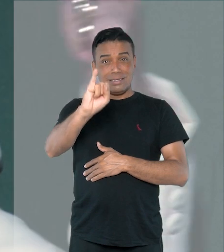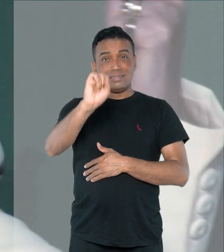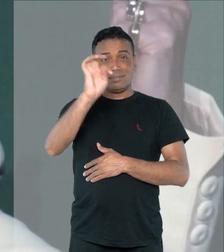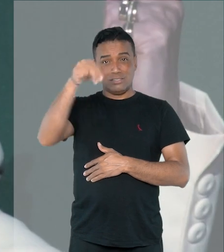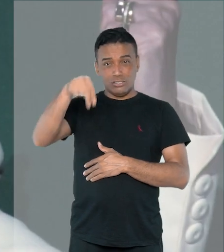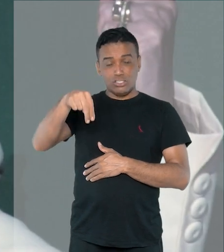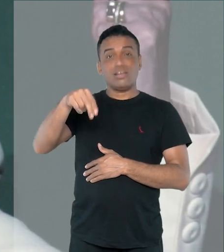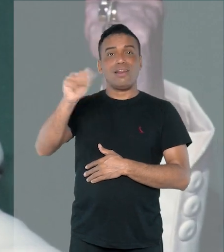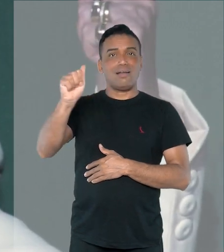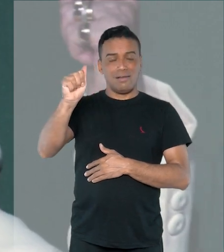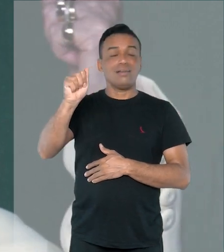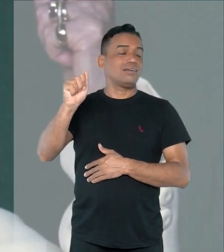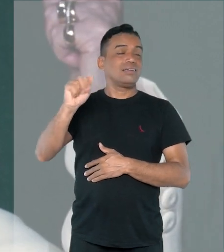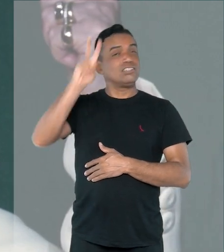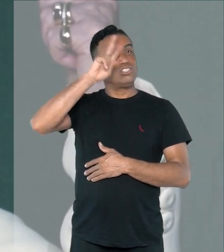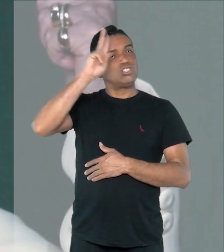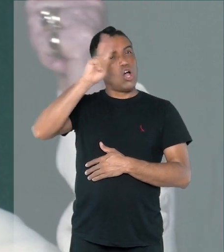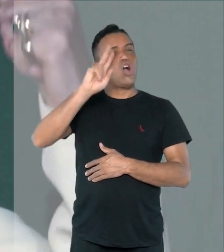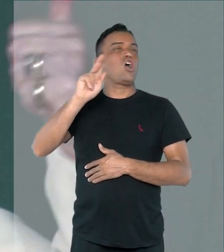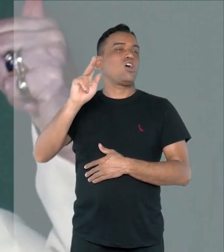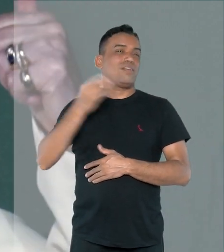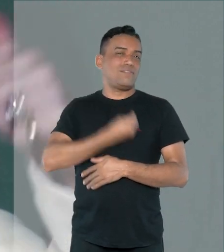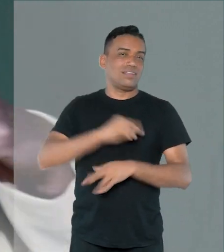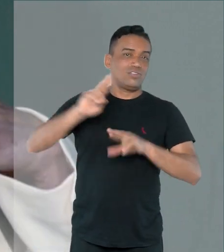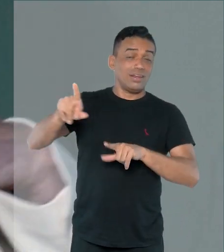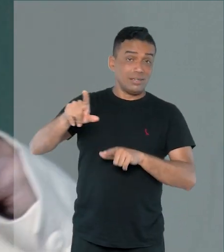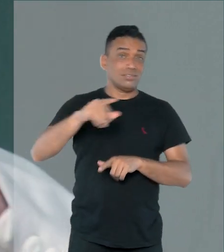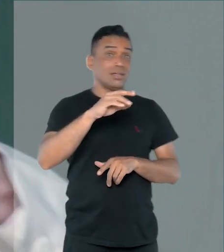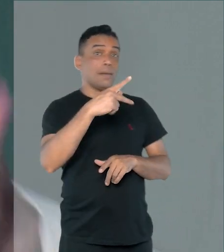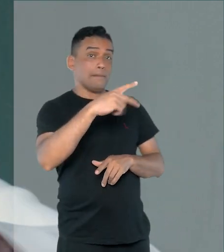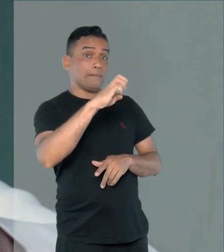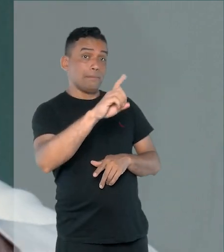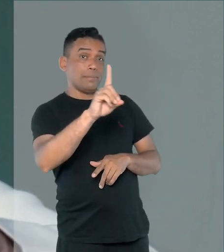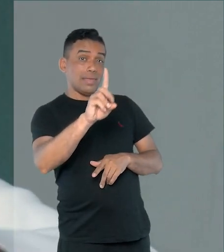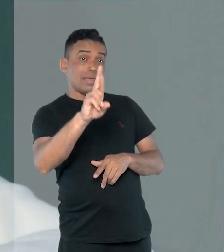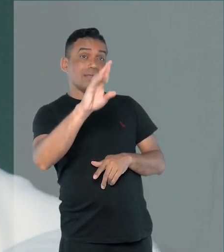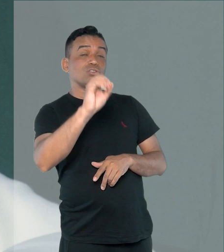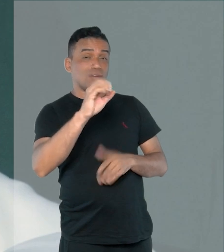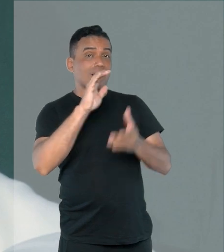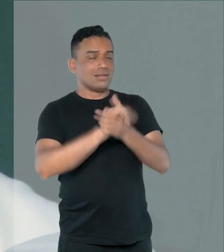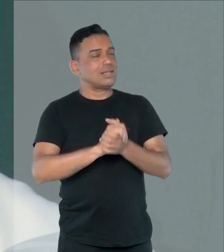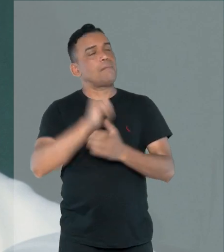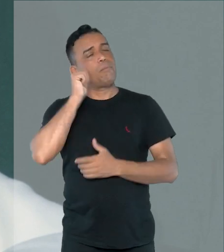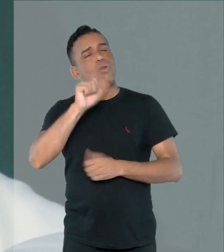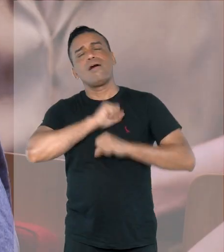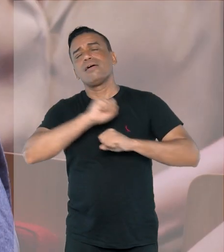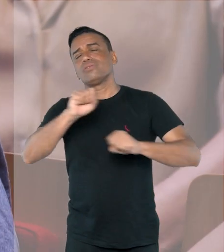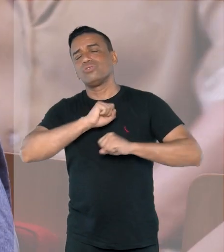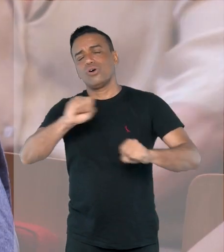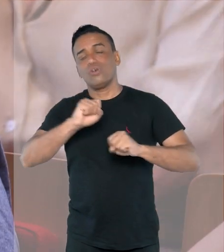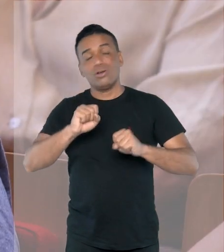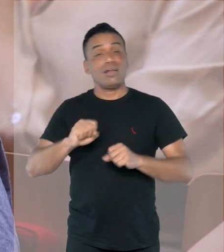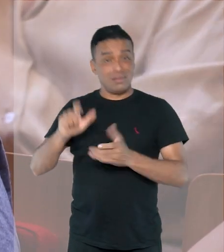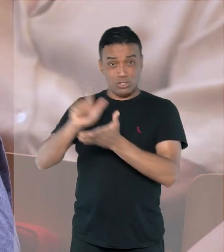história bem diferente da do Pedro de Alcântara, que vai casar por amor com a mulher que ele adora, né? Depois, os jornalistas, quando ele veio para o Brasil, vão